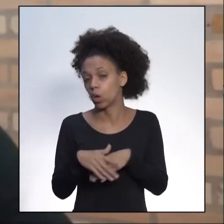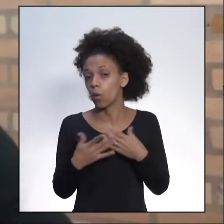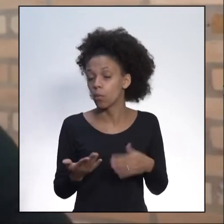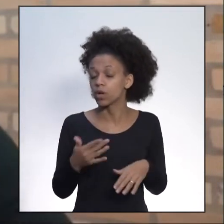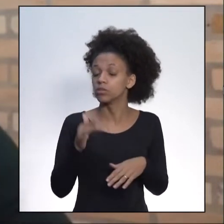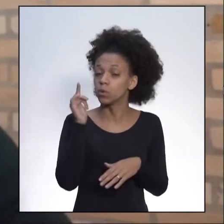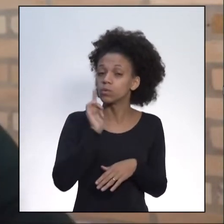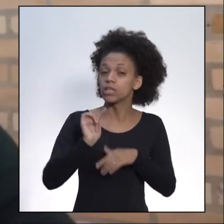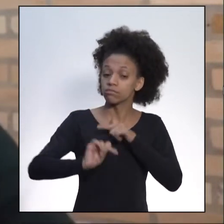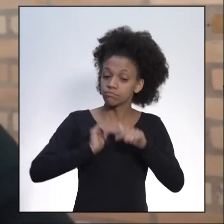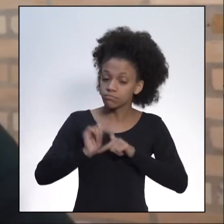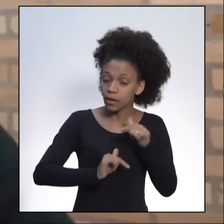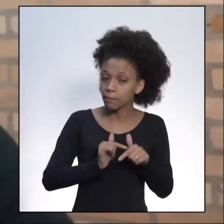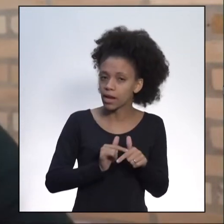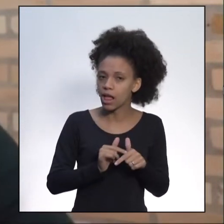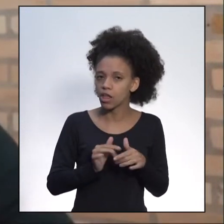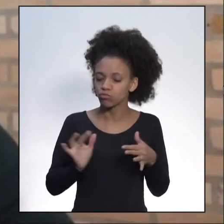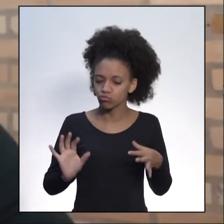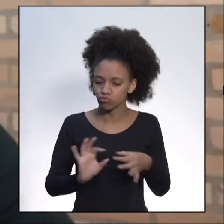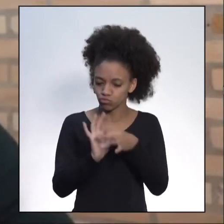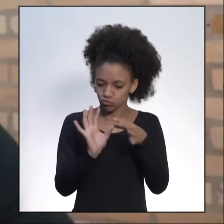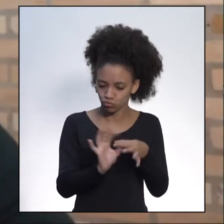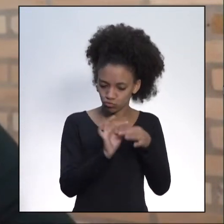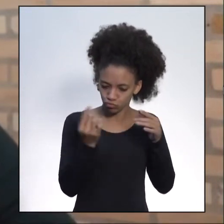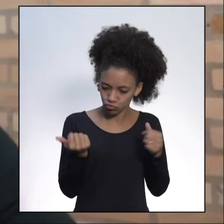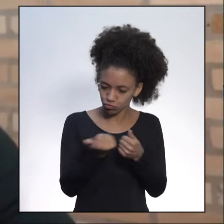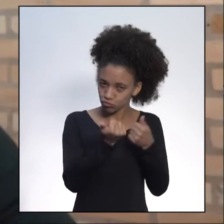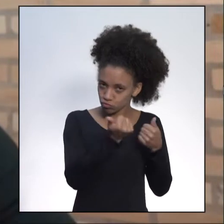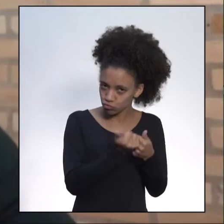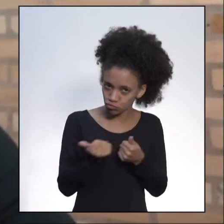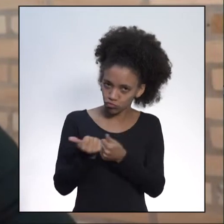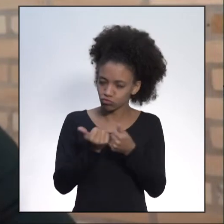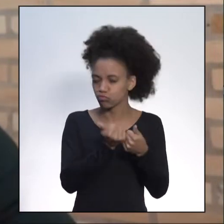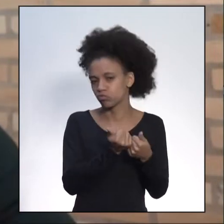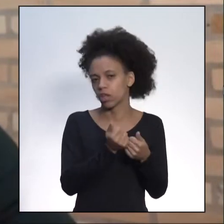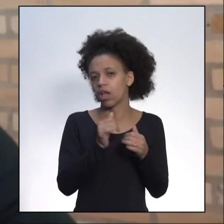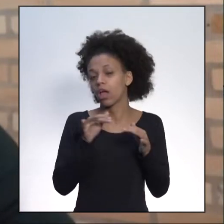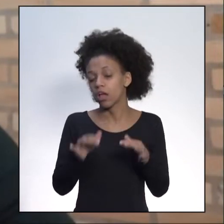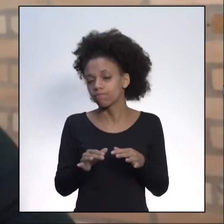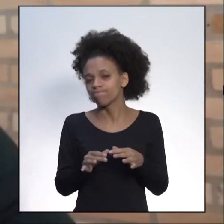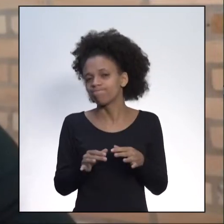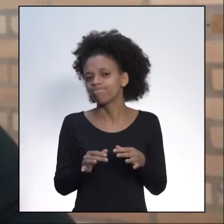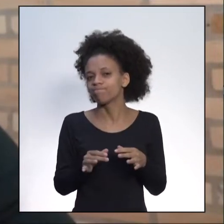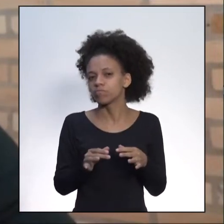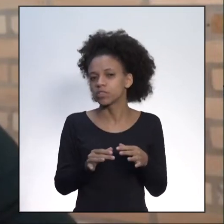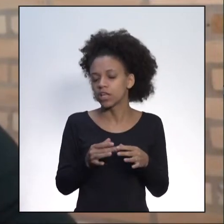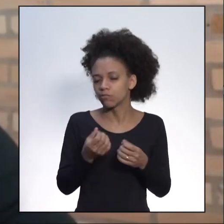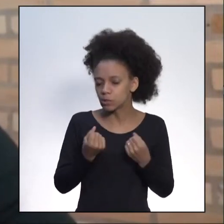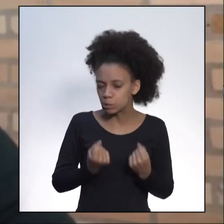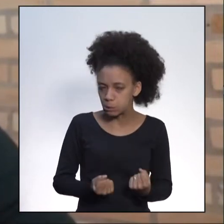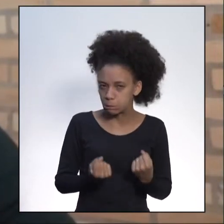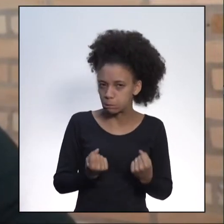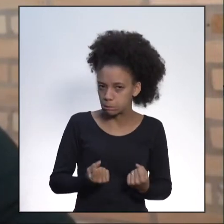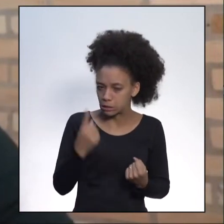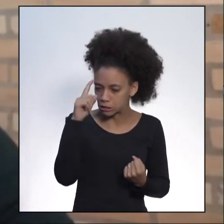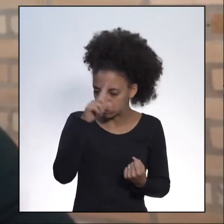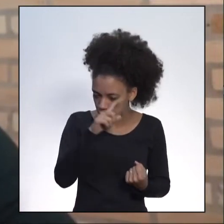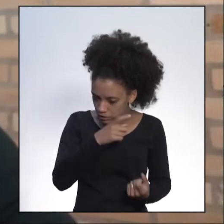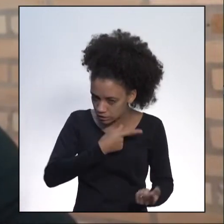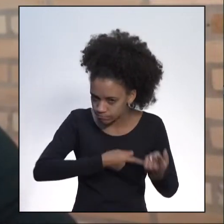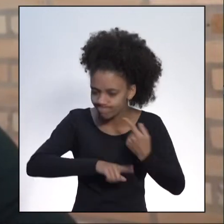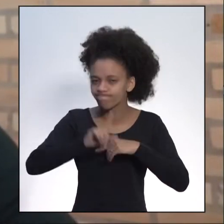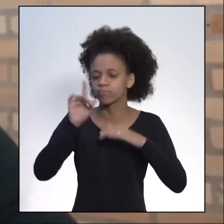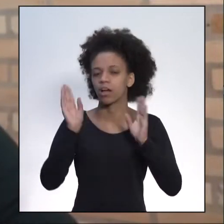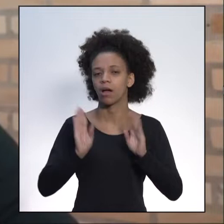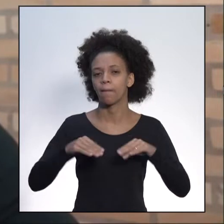trabalhar de forma colaborativa, esse peso ele é muito menor. O grande problema é que a gente está vendo que os professores estão trabalhando